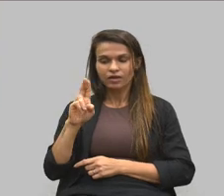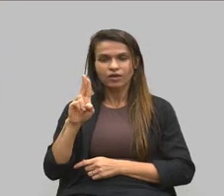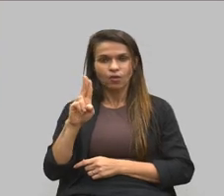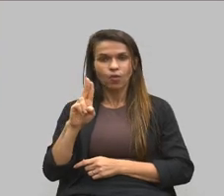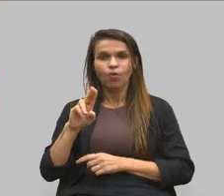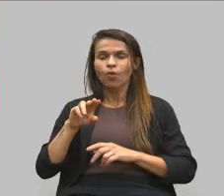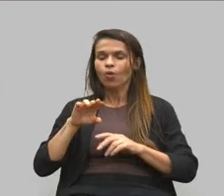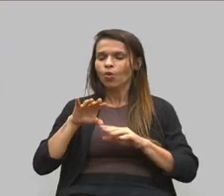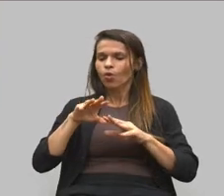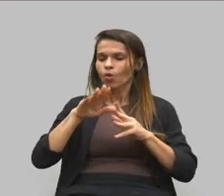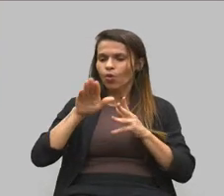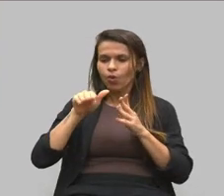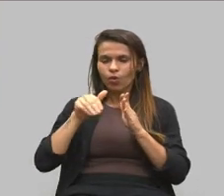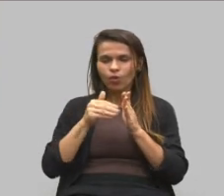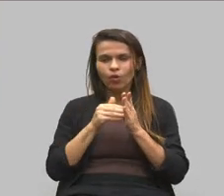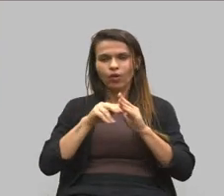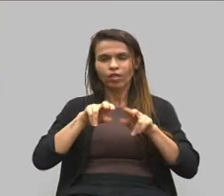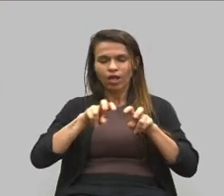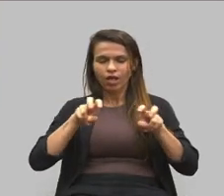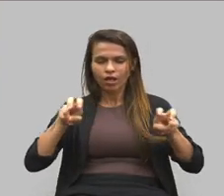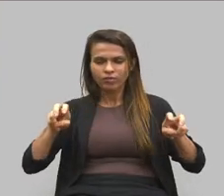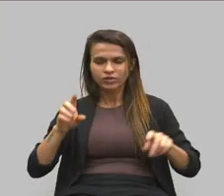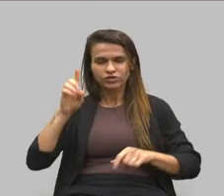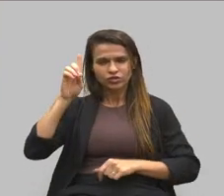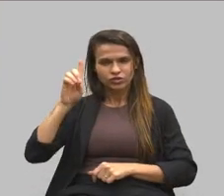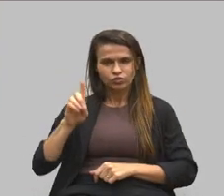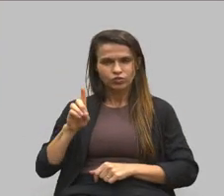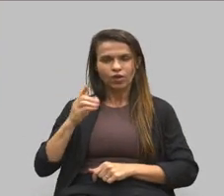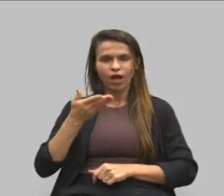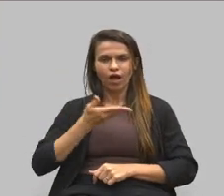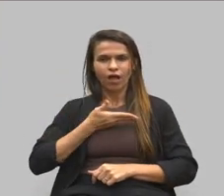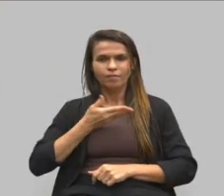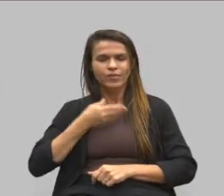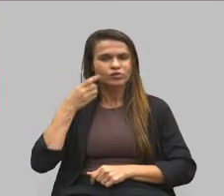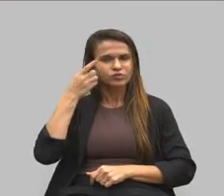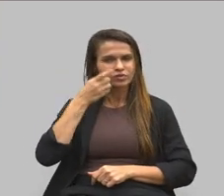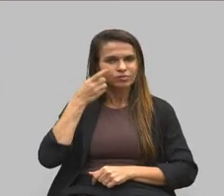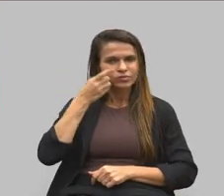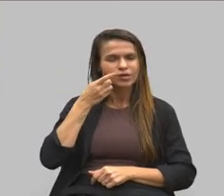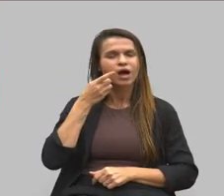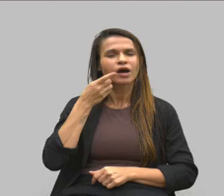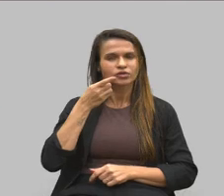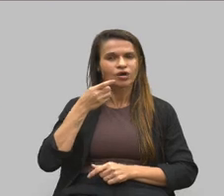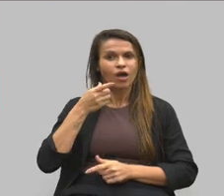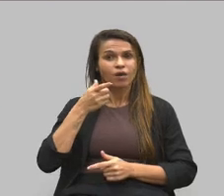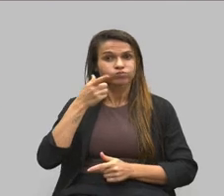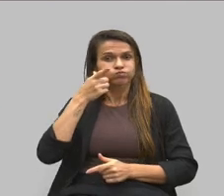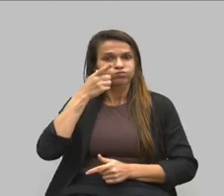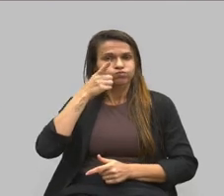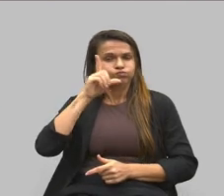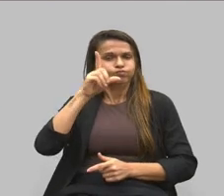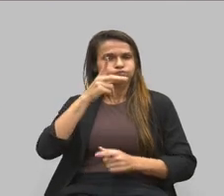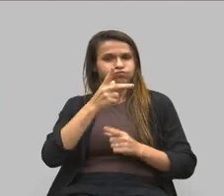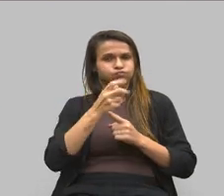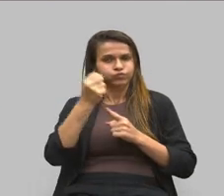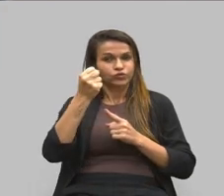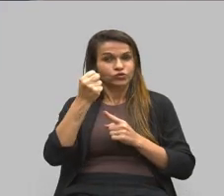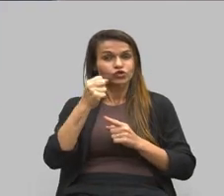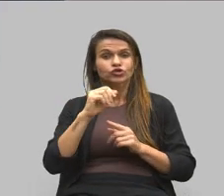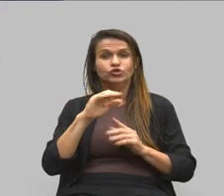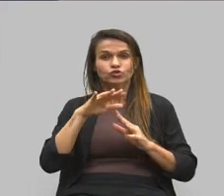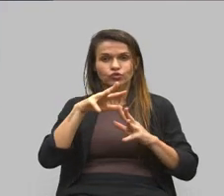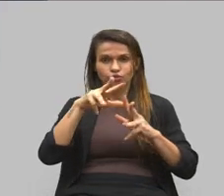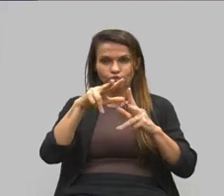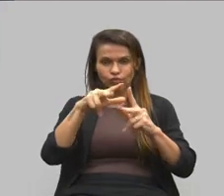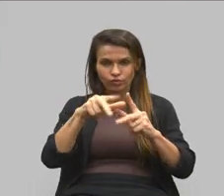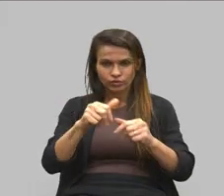diretora todos os meus colegas deputados e deputadas porque é uma conquista de todos então muito